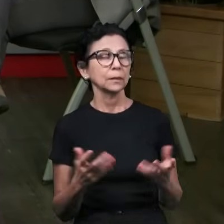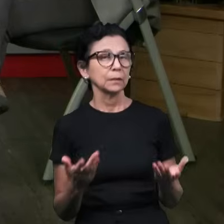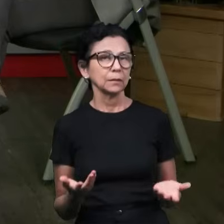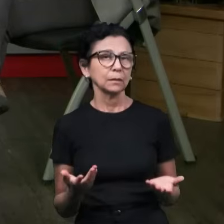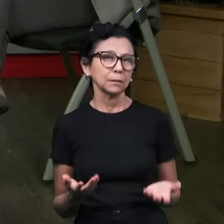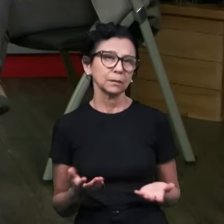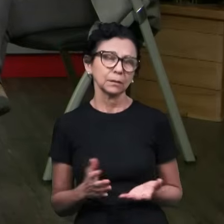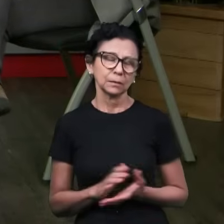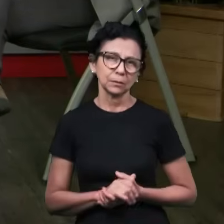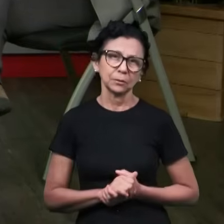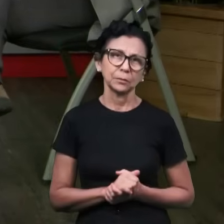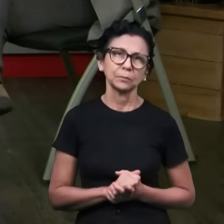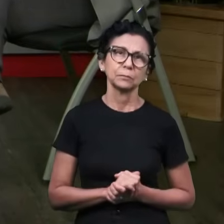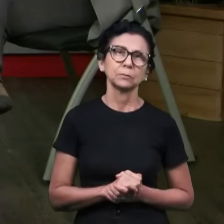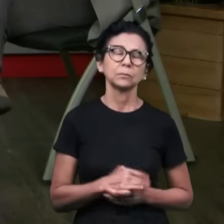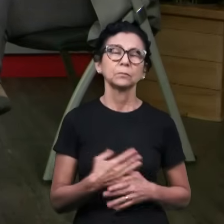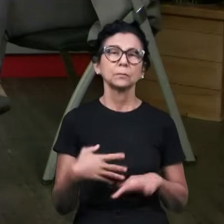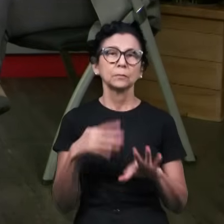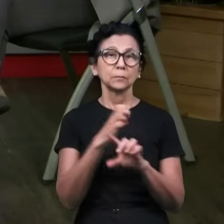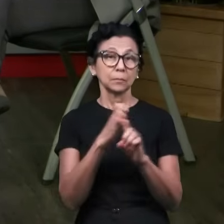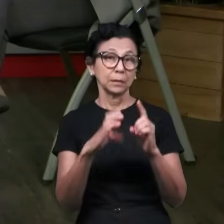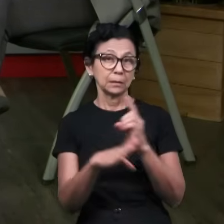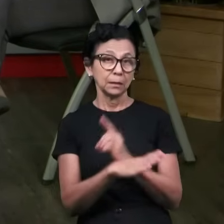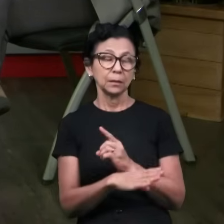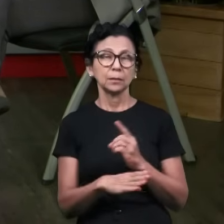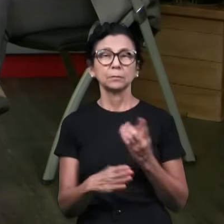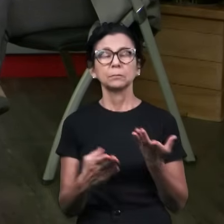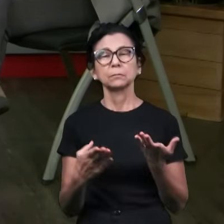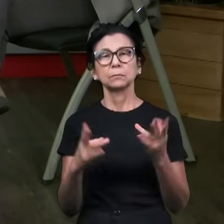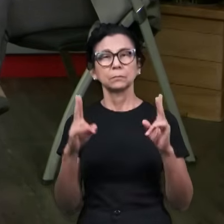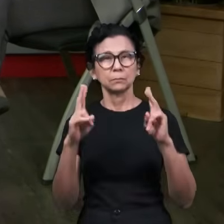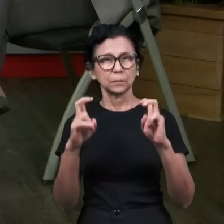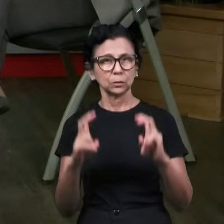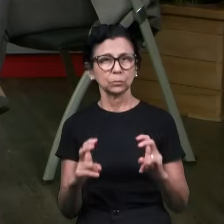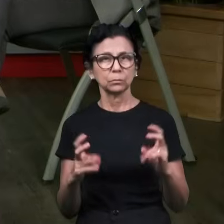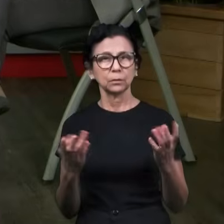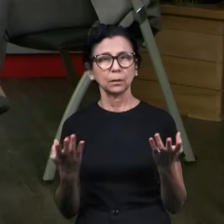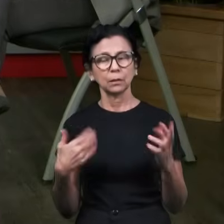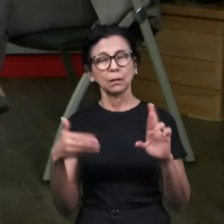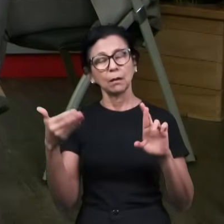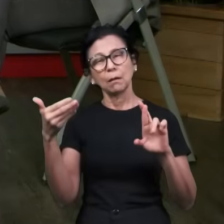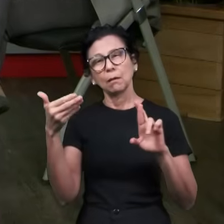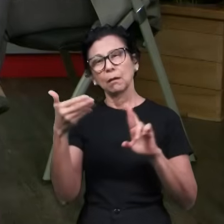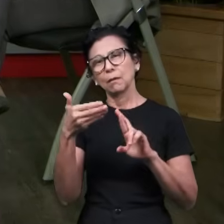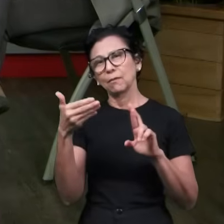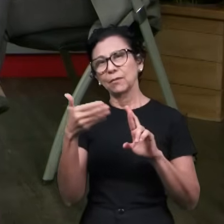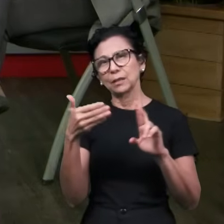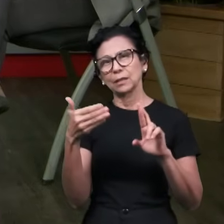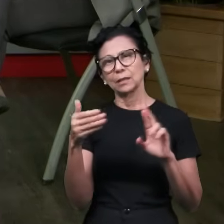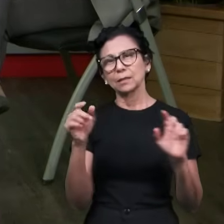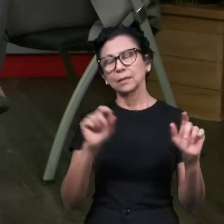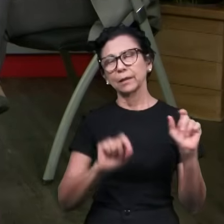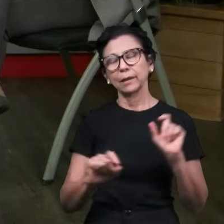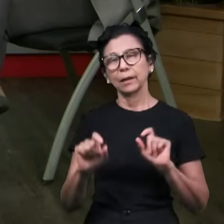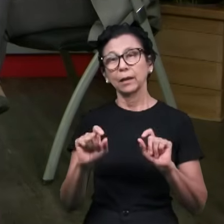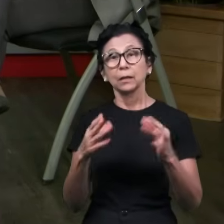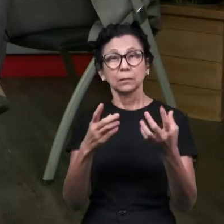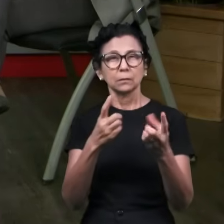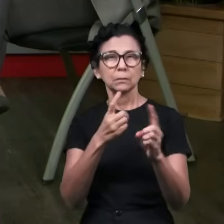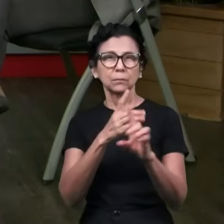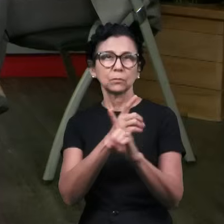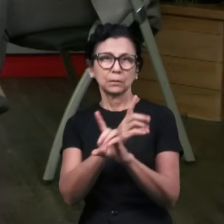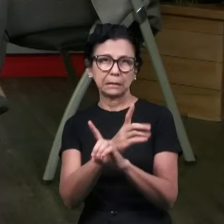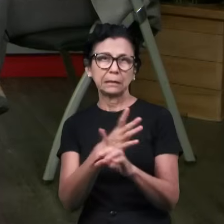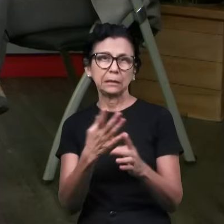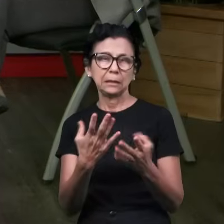as abordagens da EBD, a gente sempre tem como referência aquela parte doutrinária que é